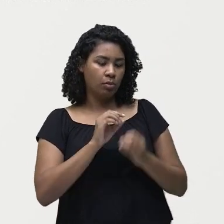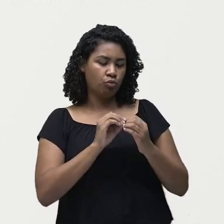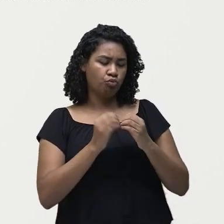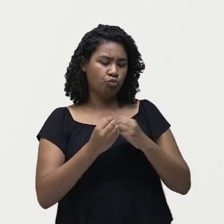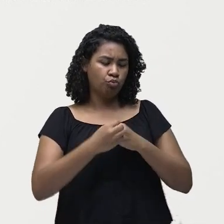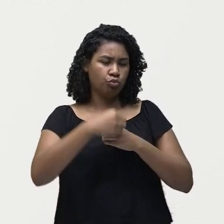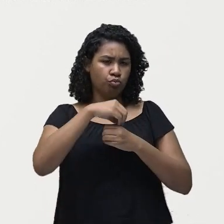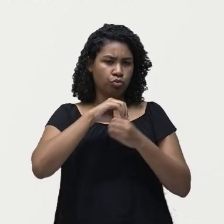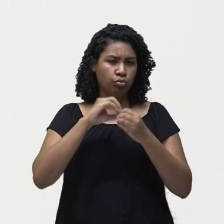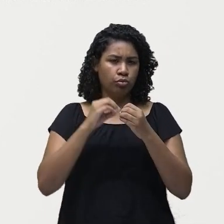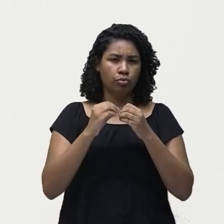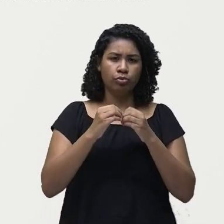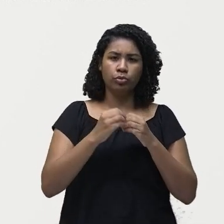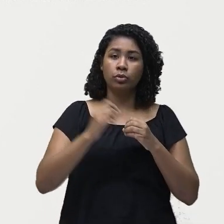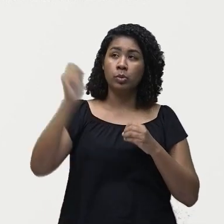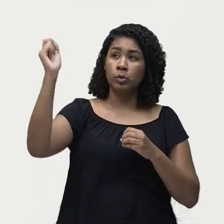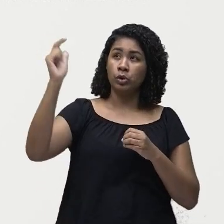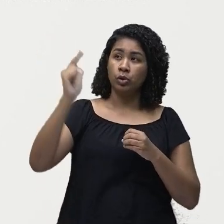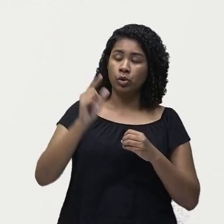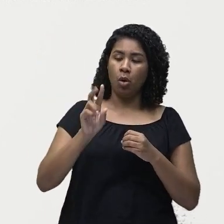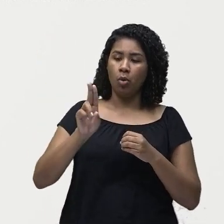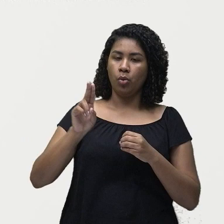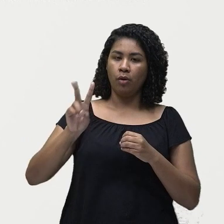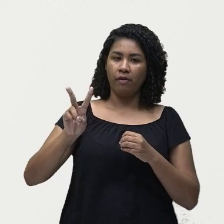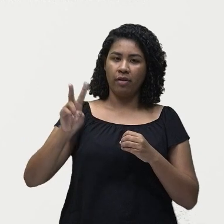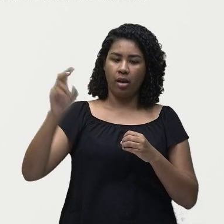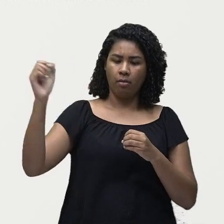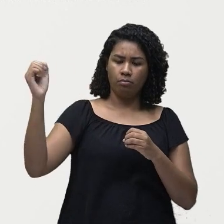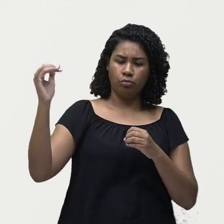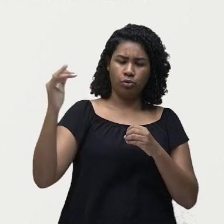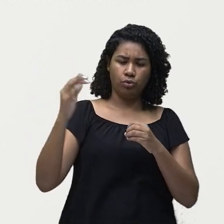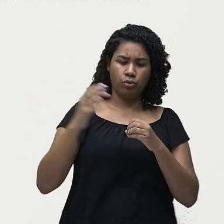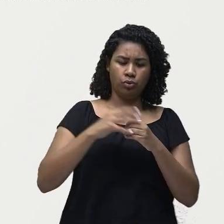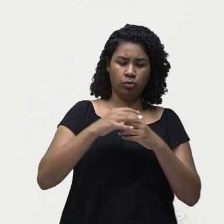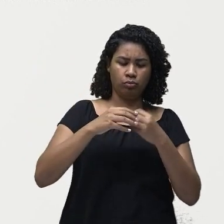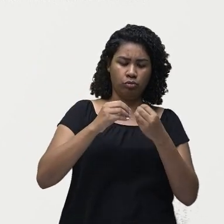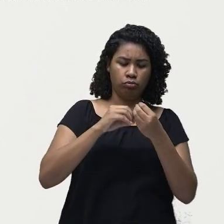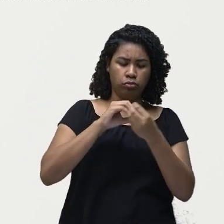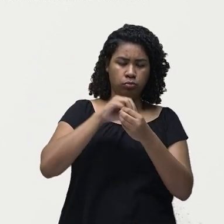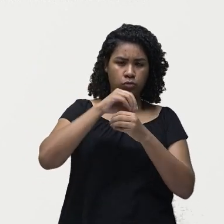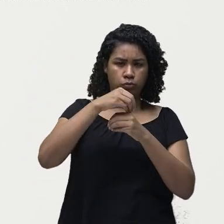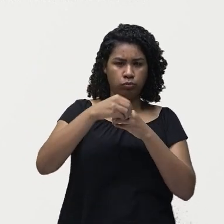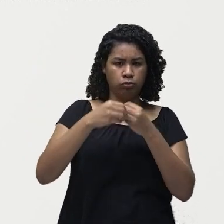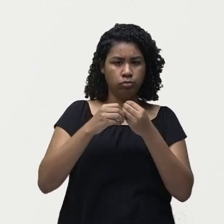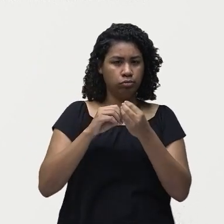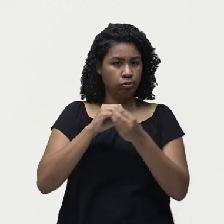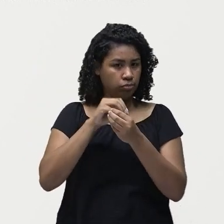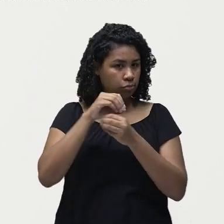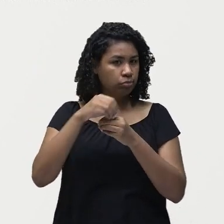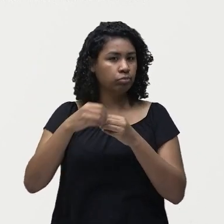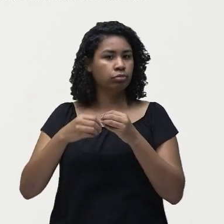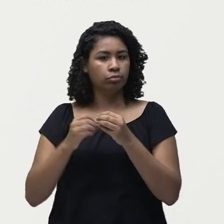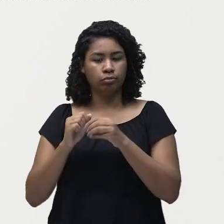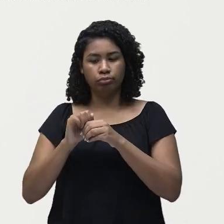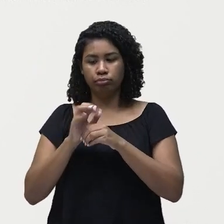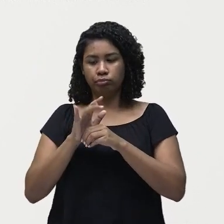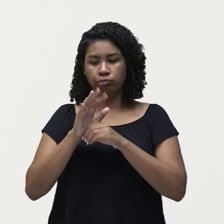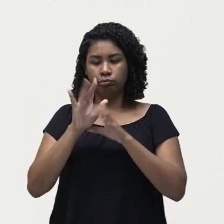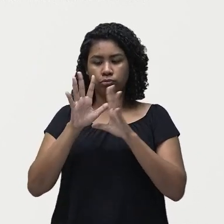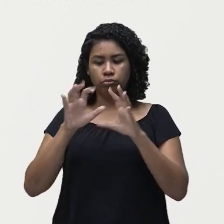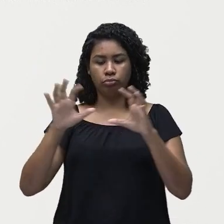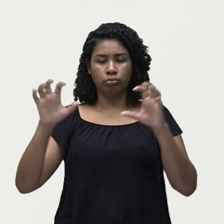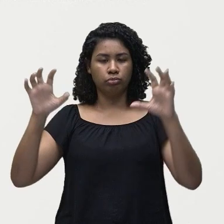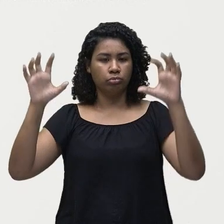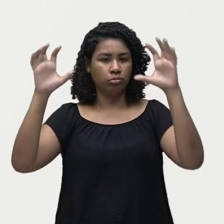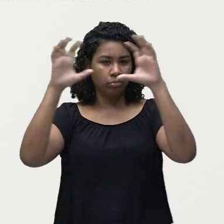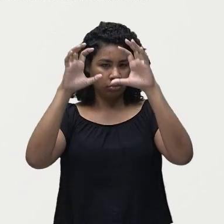interage com os raios ultravioletas. E esses raios ultravioletas são emitidos pelo Sol.